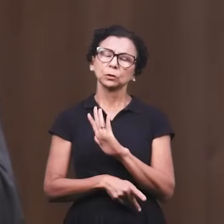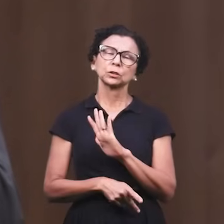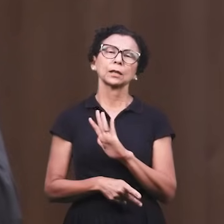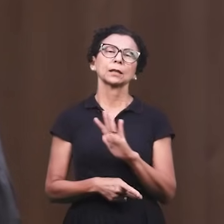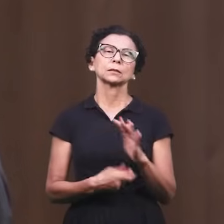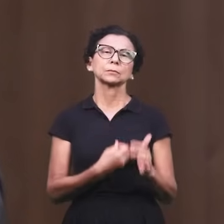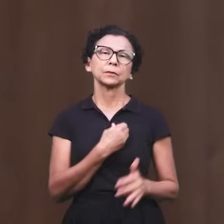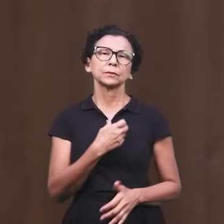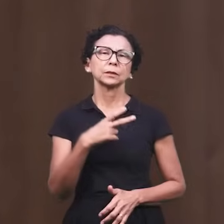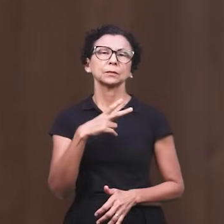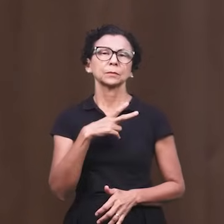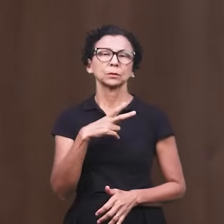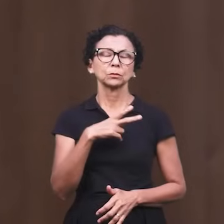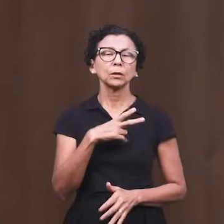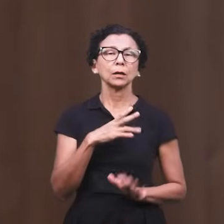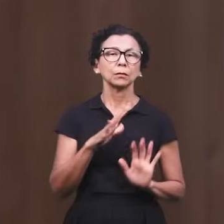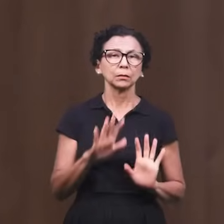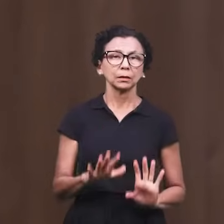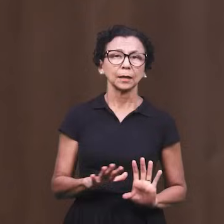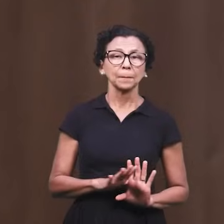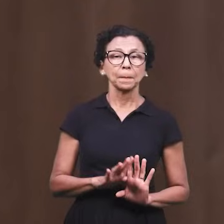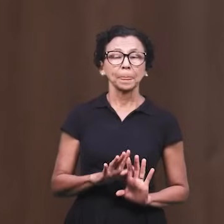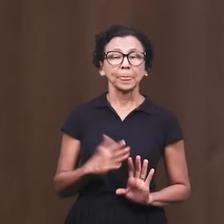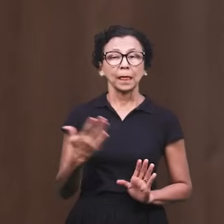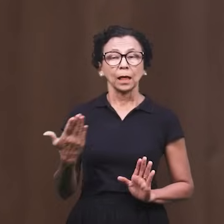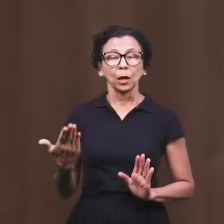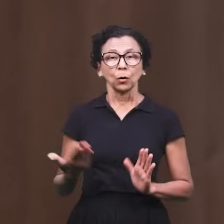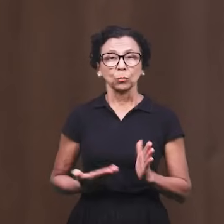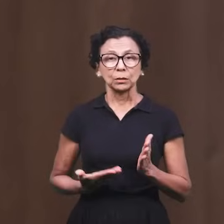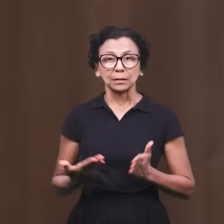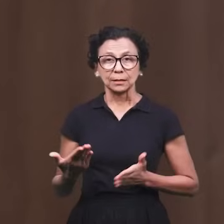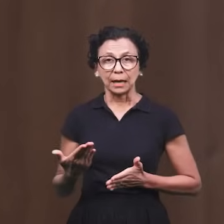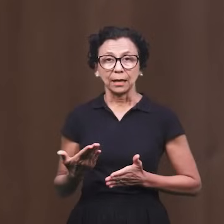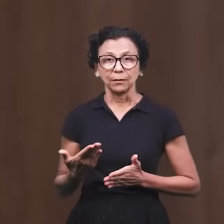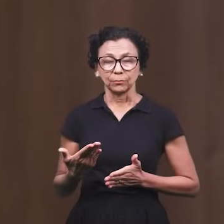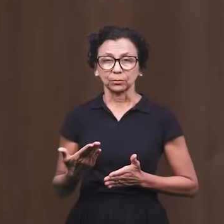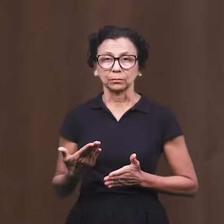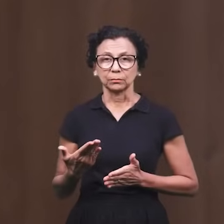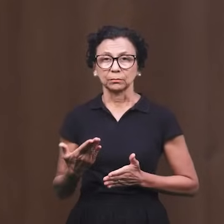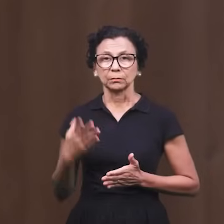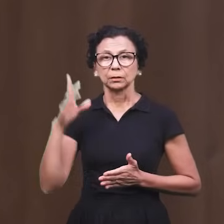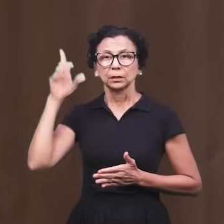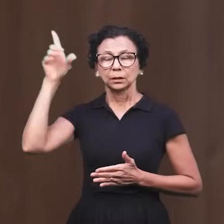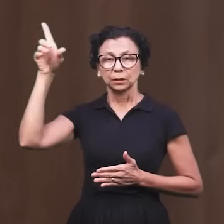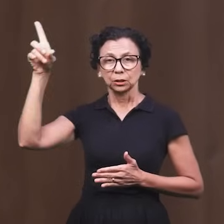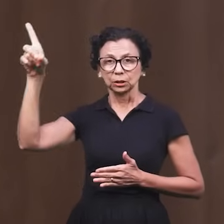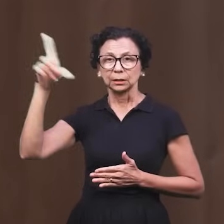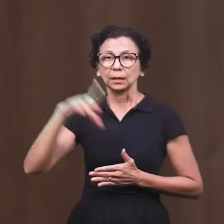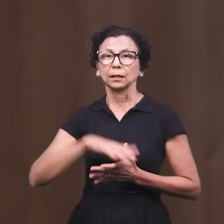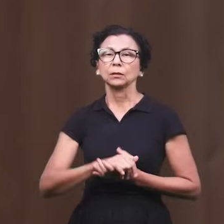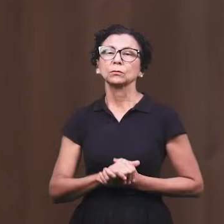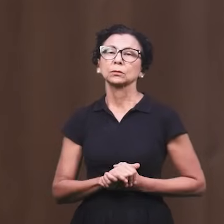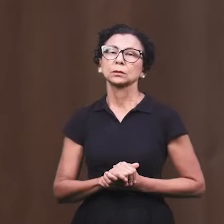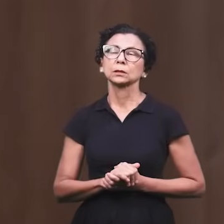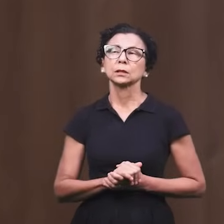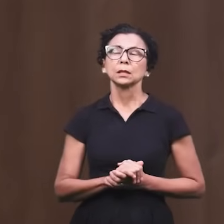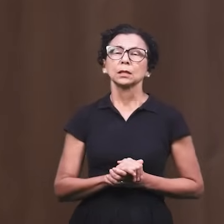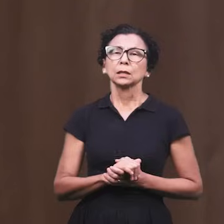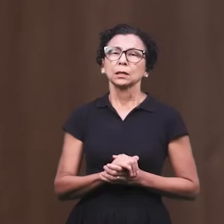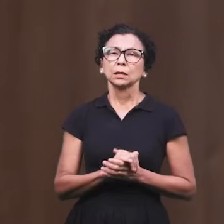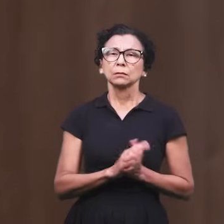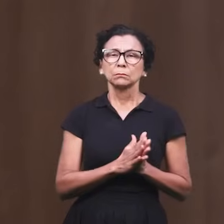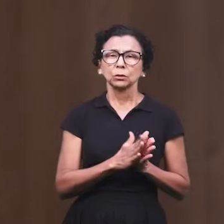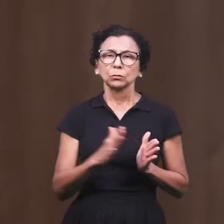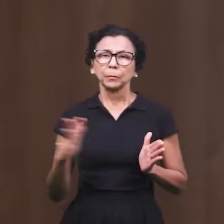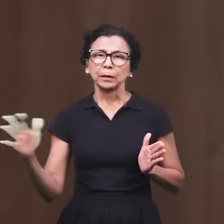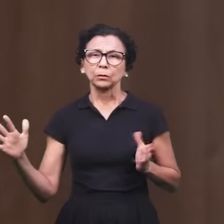servo de Deus é viver o profético. Ele diz assim, no mesmo Salmo, antes que eu fosse formado no ventre da minha mãe, o Senhor já